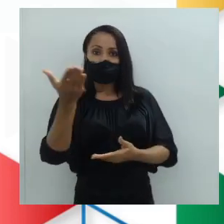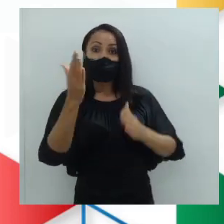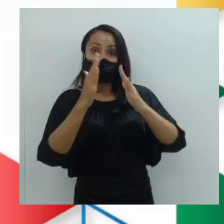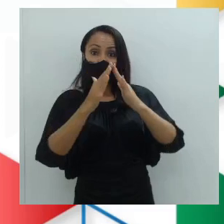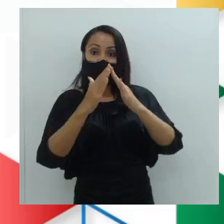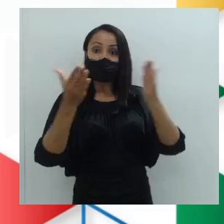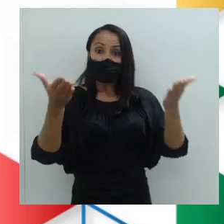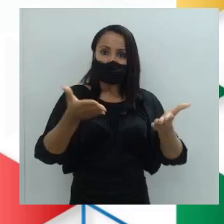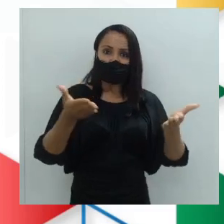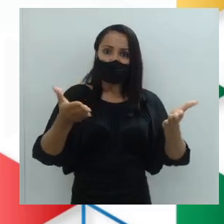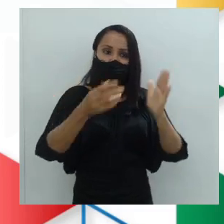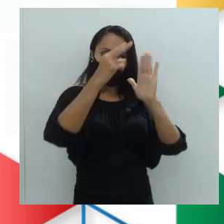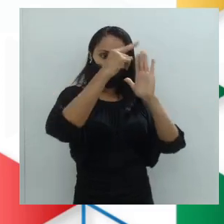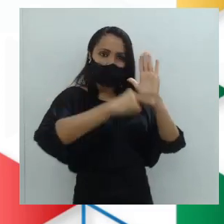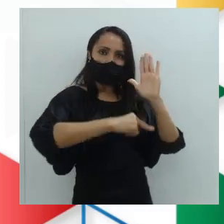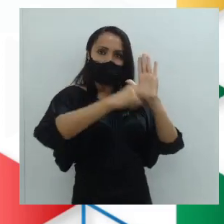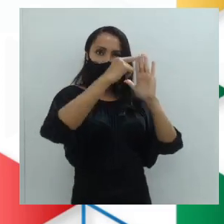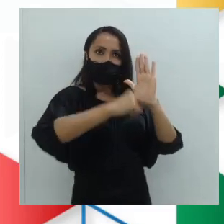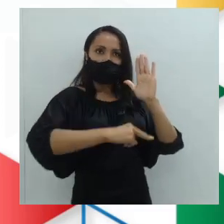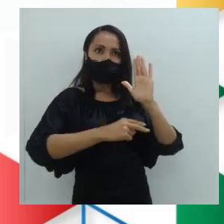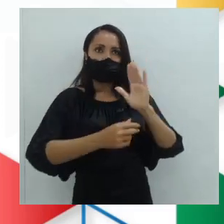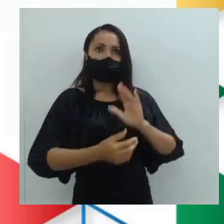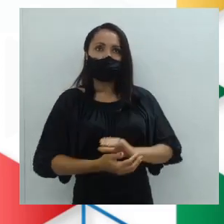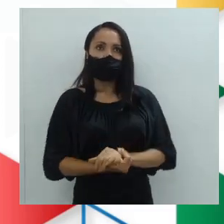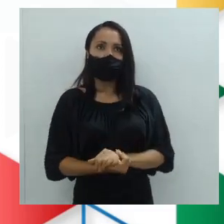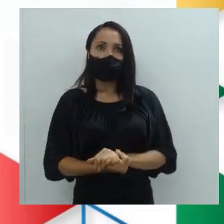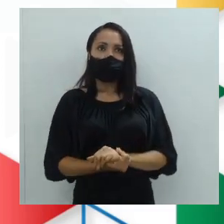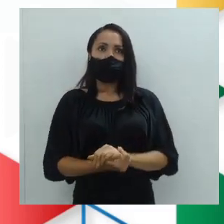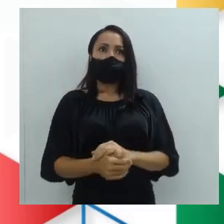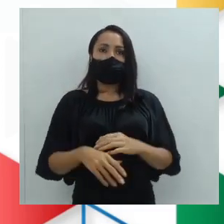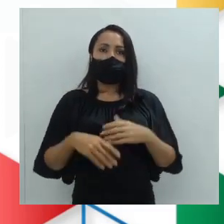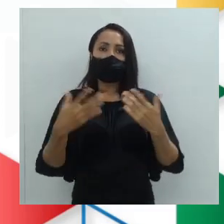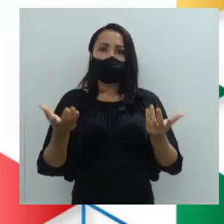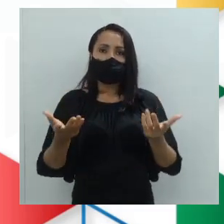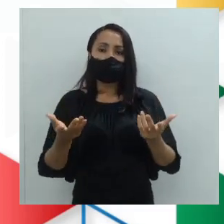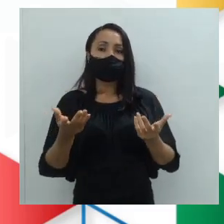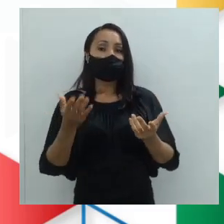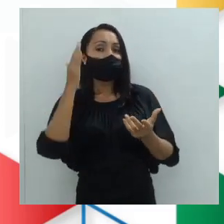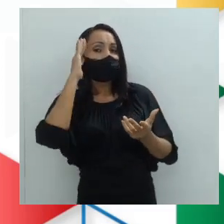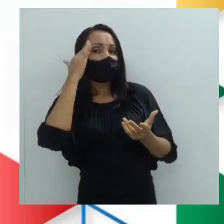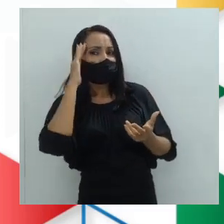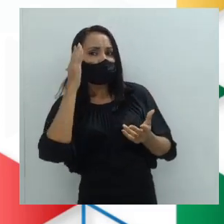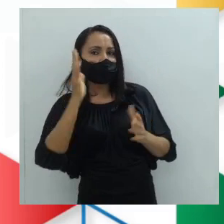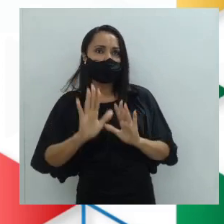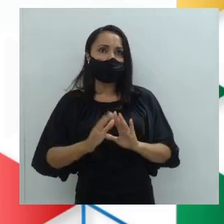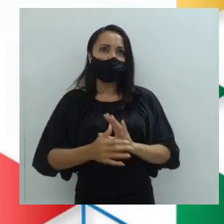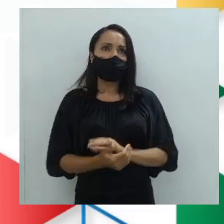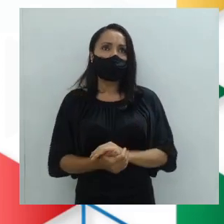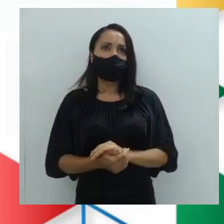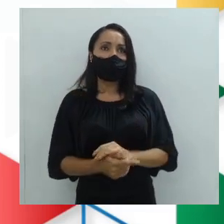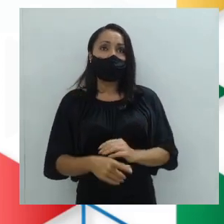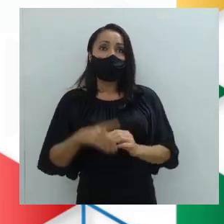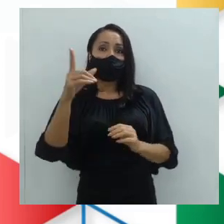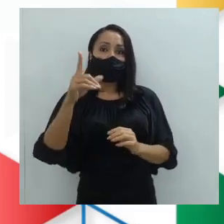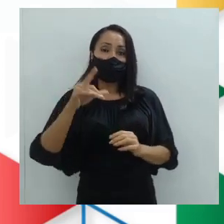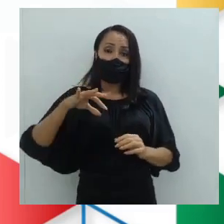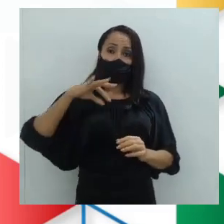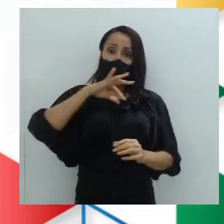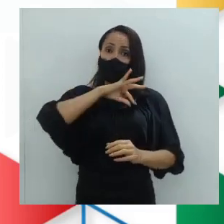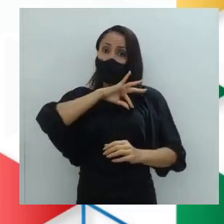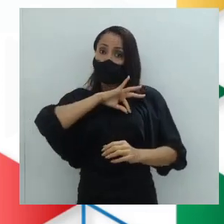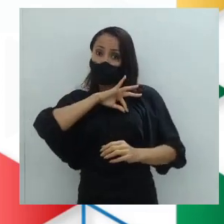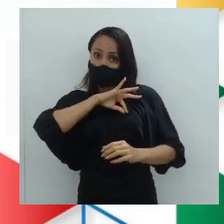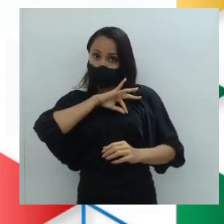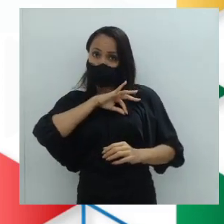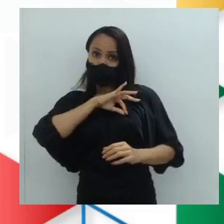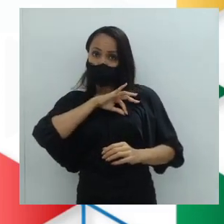agora leiam, certo, comigo e façam a sua interpretação do não dito. Neste bolso, o político